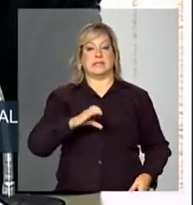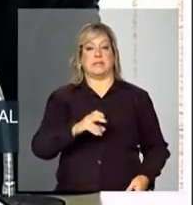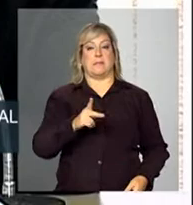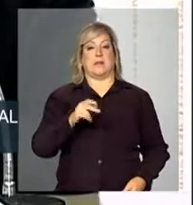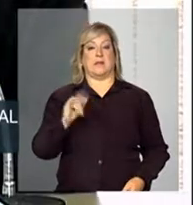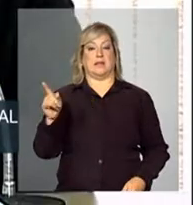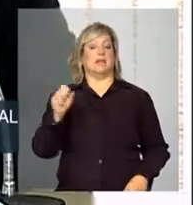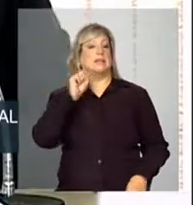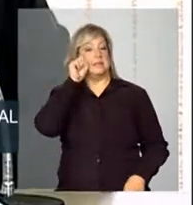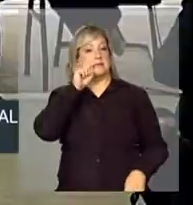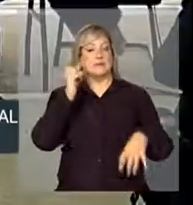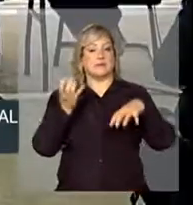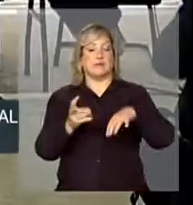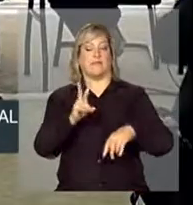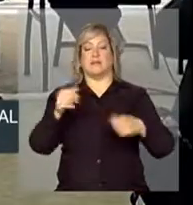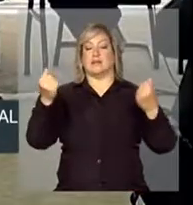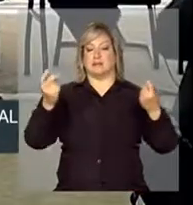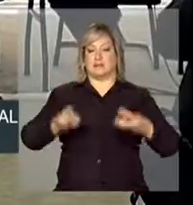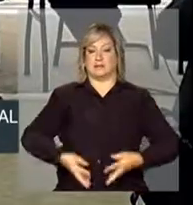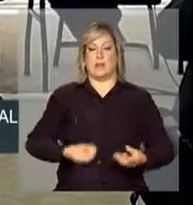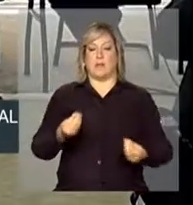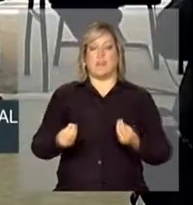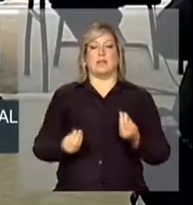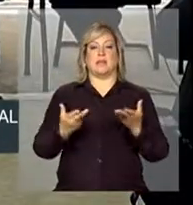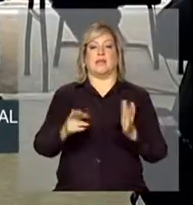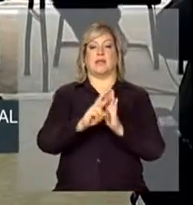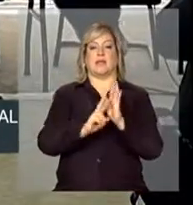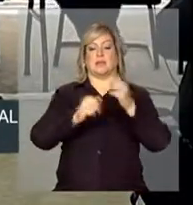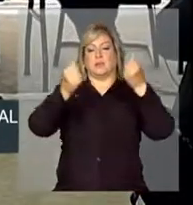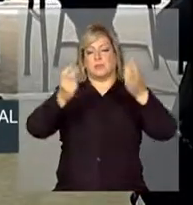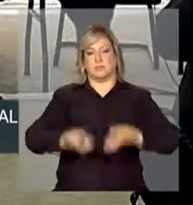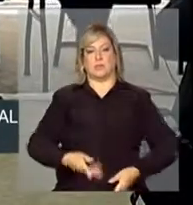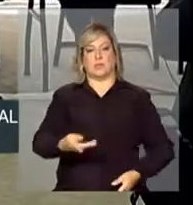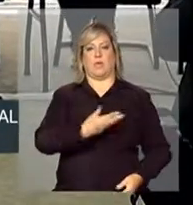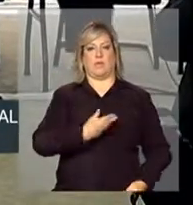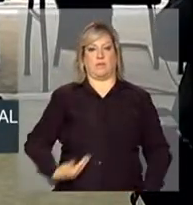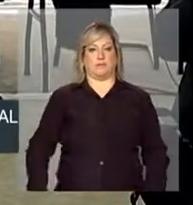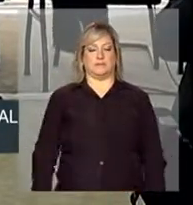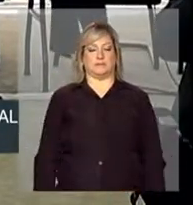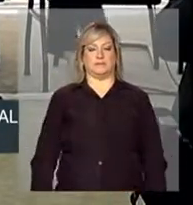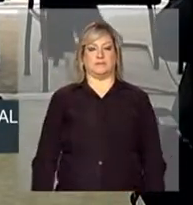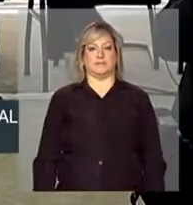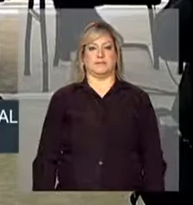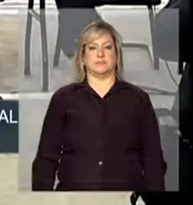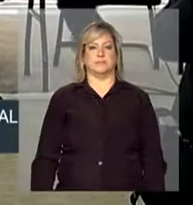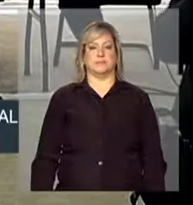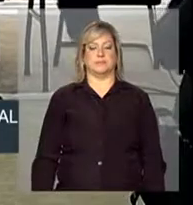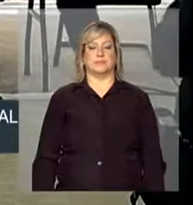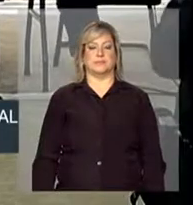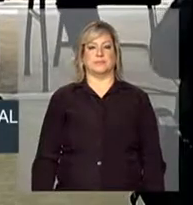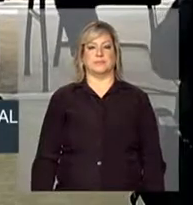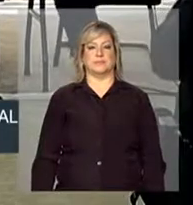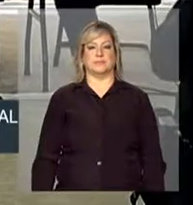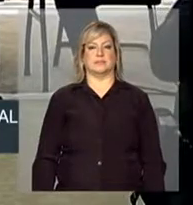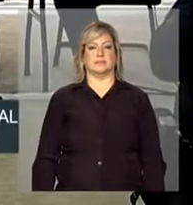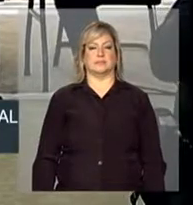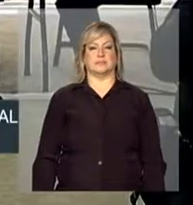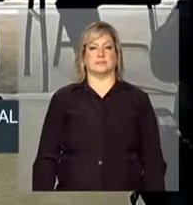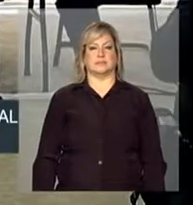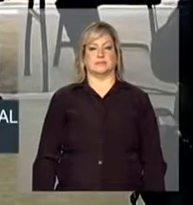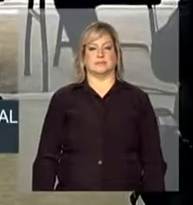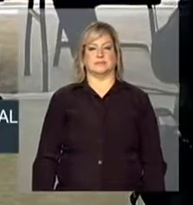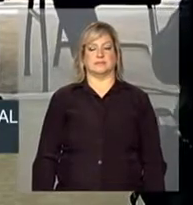CPI do Senado que falará sobre a entrega do relatório ao governo em mistura melhor amigo